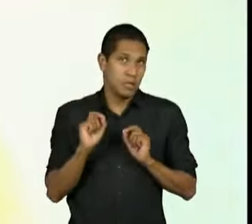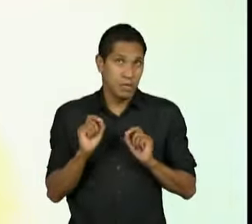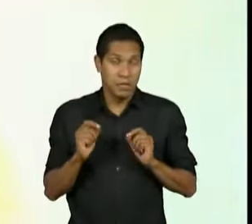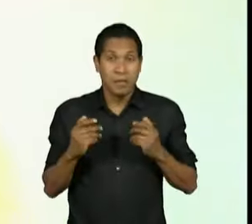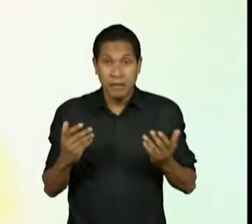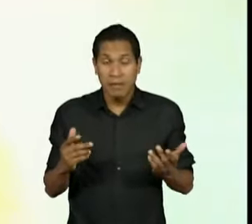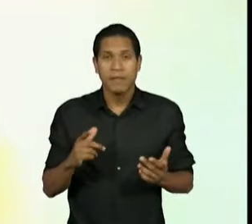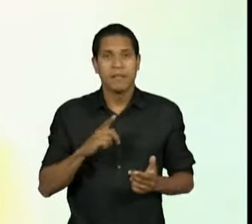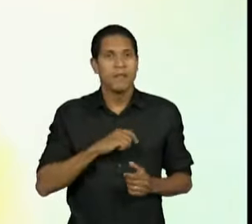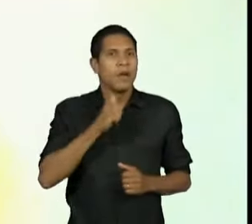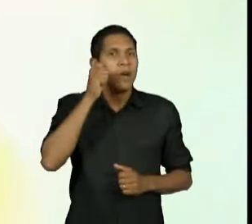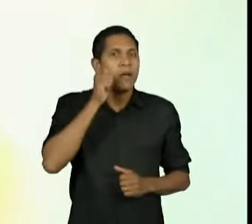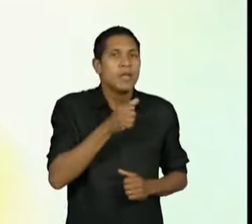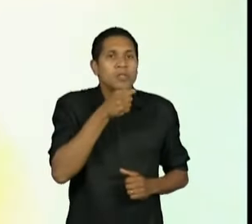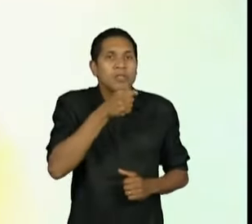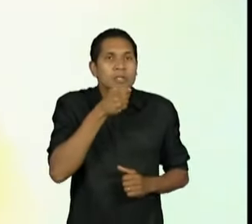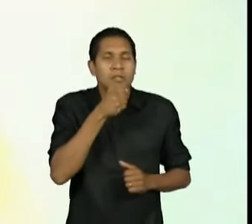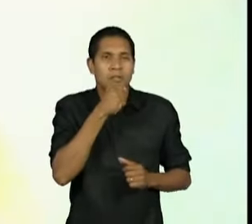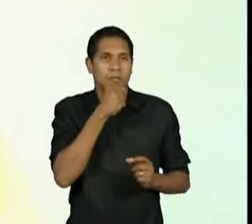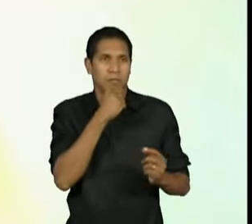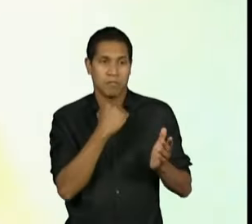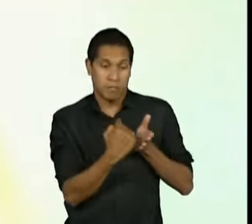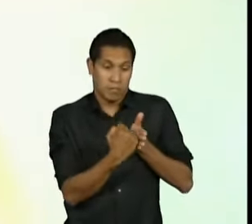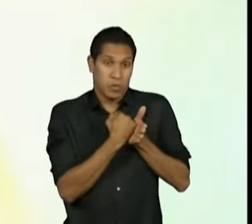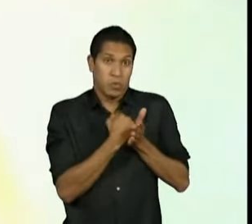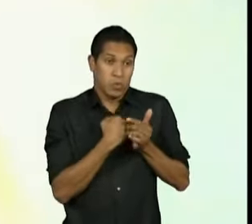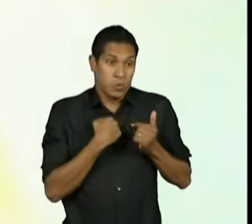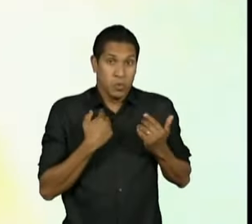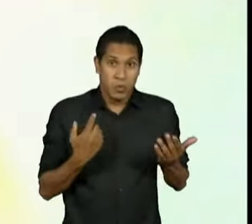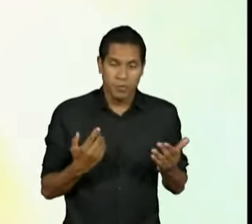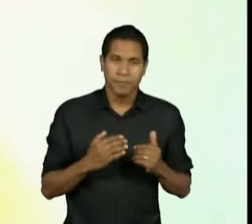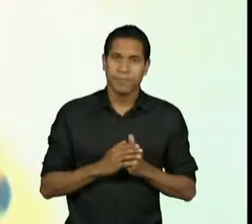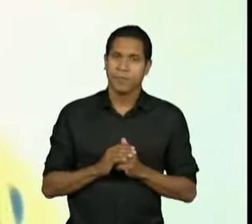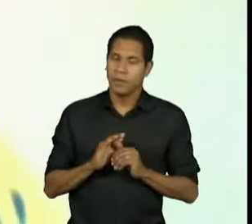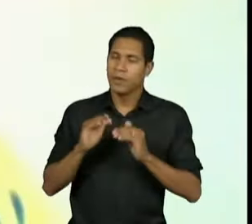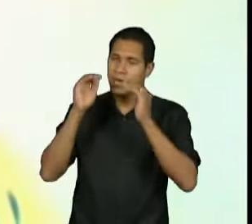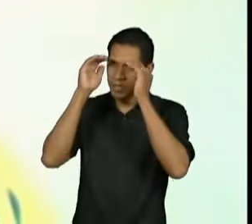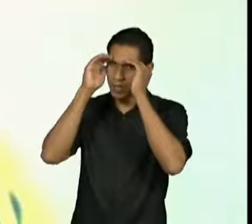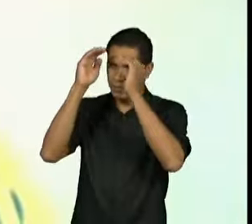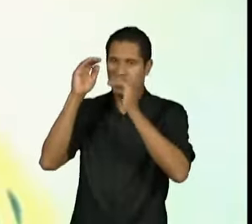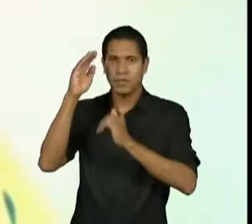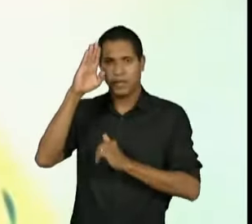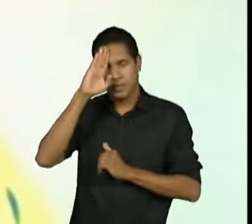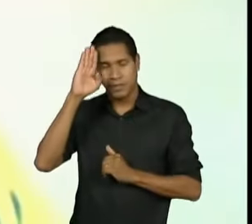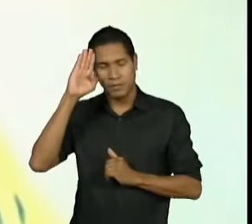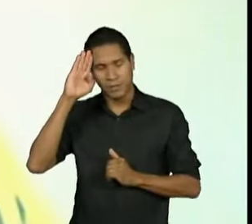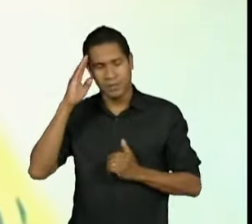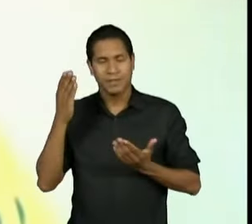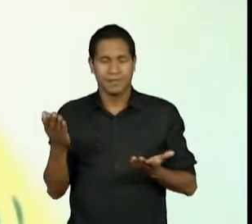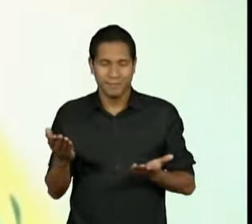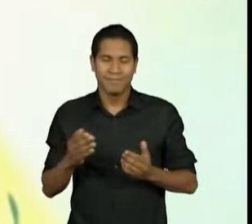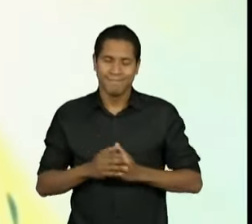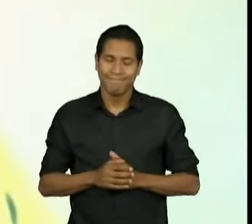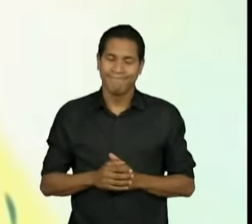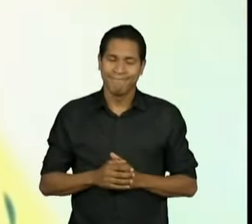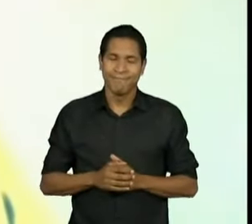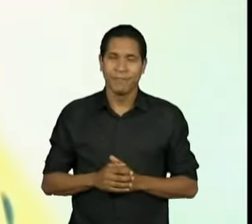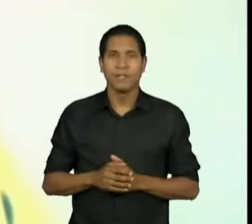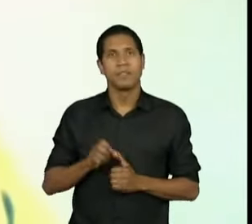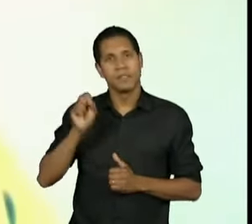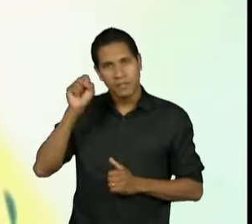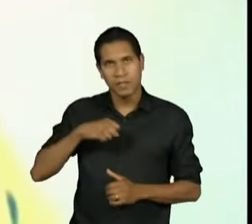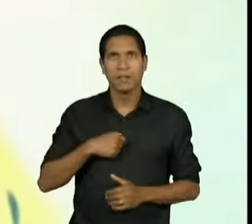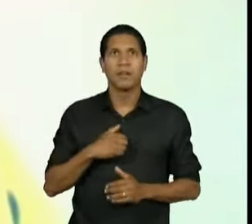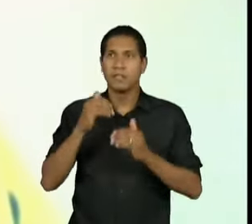uma jornalista me procurou. Se eu não respeitasse a academia, eu dizia não, né? Então, eu respeito a